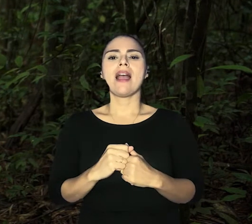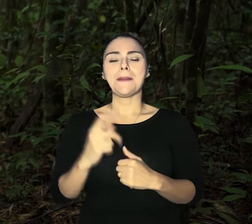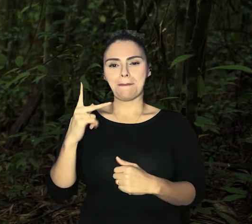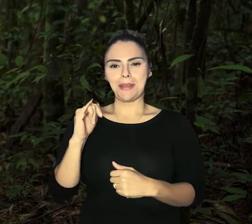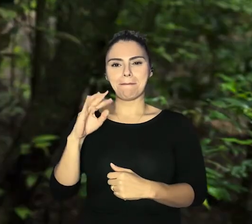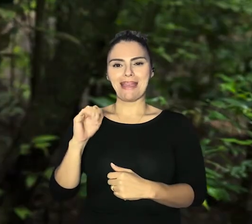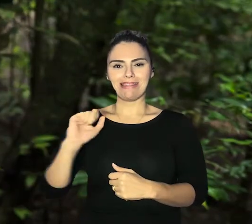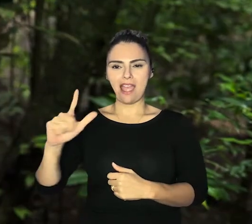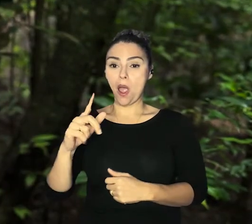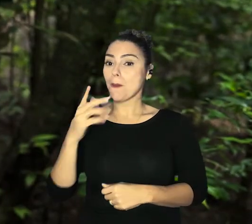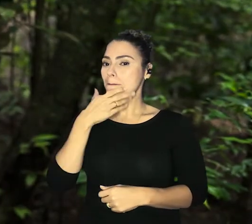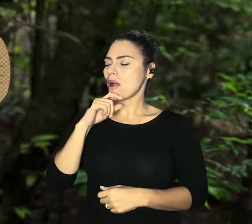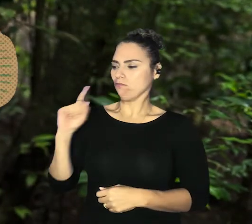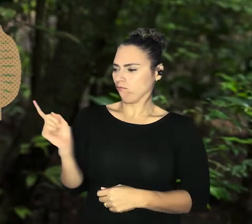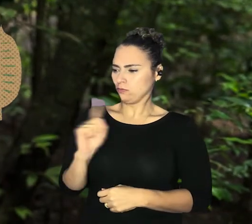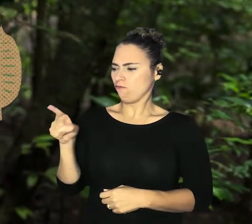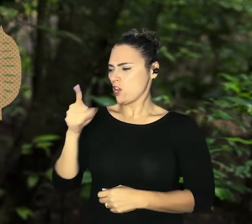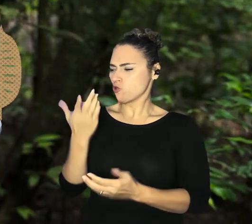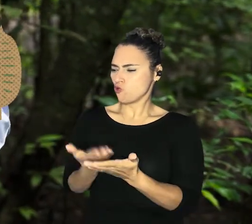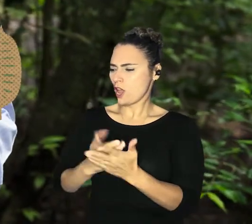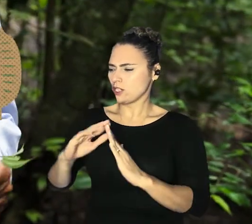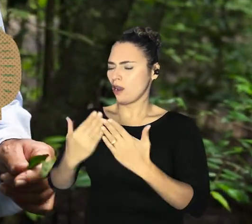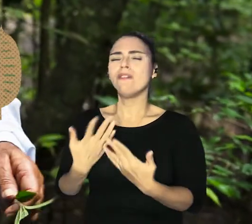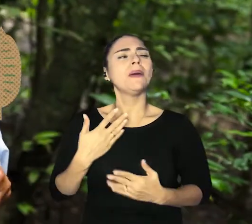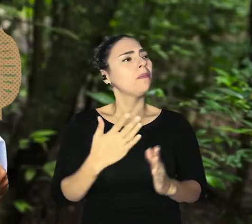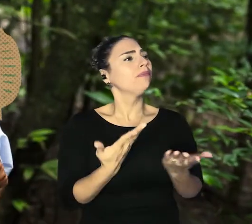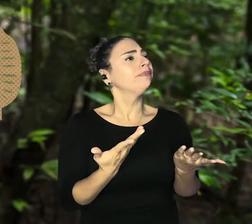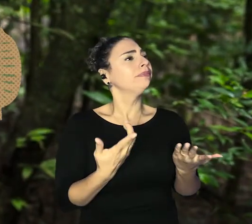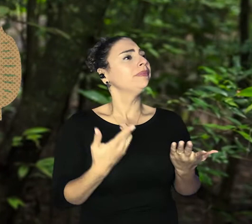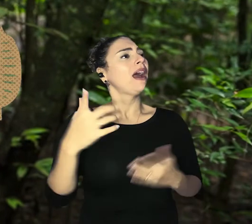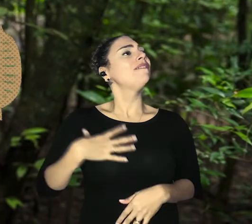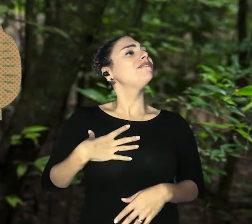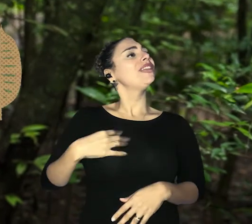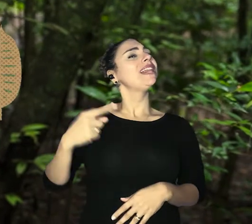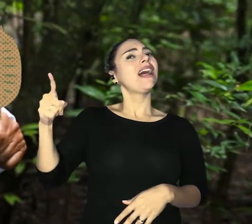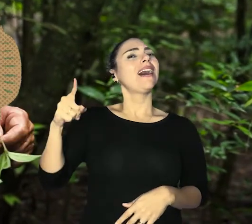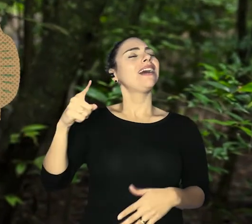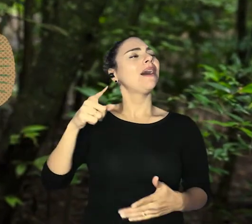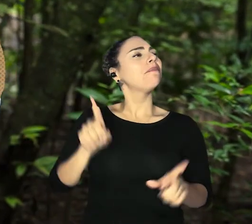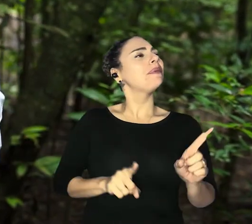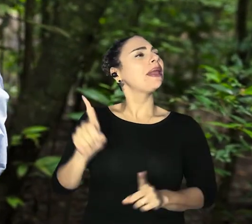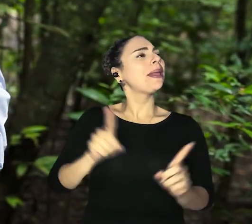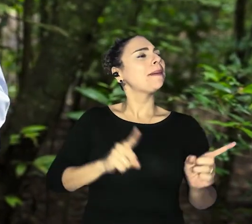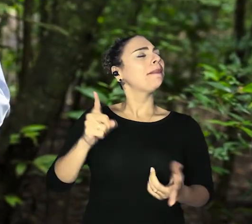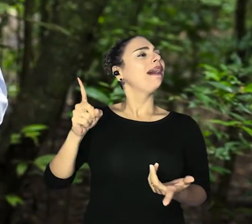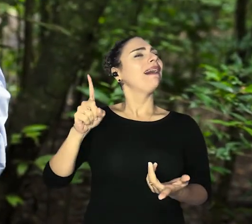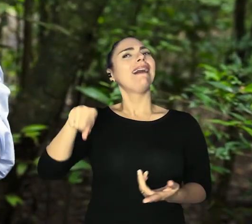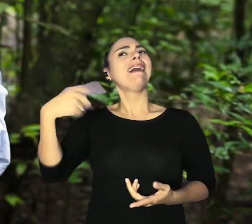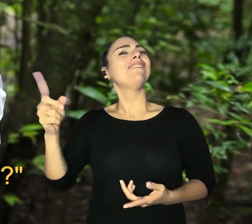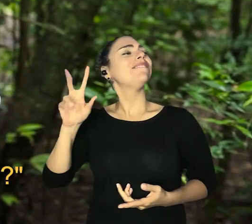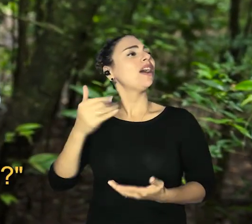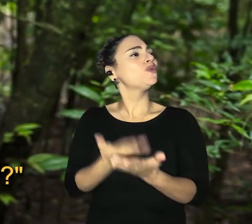pai negou. Meu pai disse, meu filho, você não vai estudar. Mas papai, a filha da tia Edith, a Célia Eliane, vai